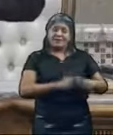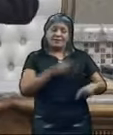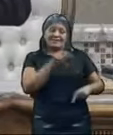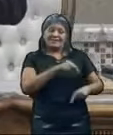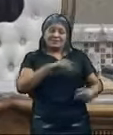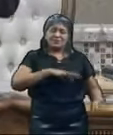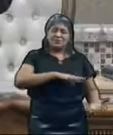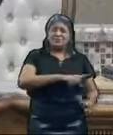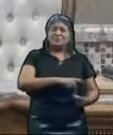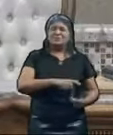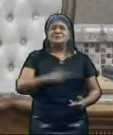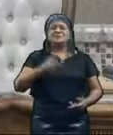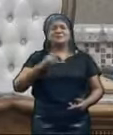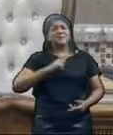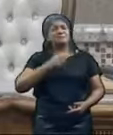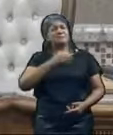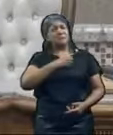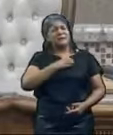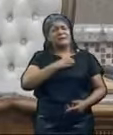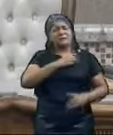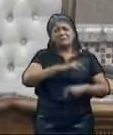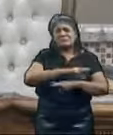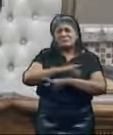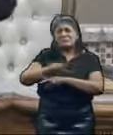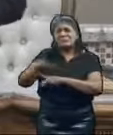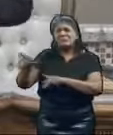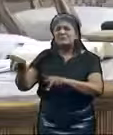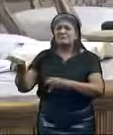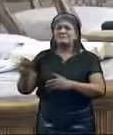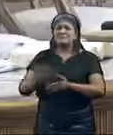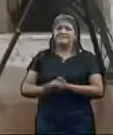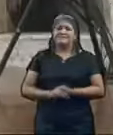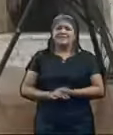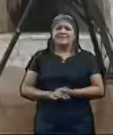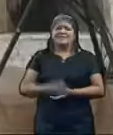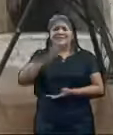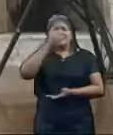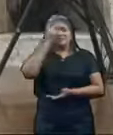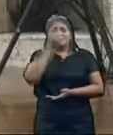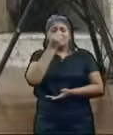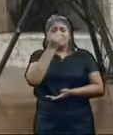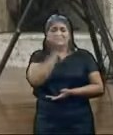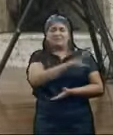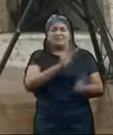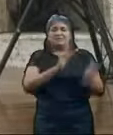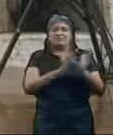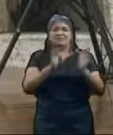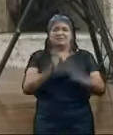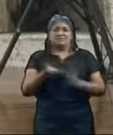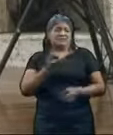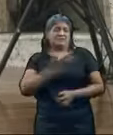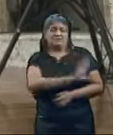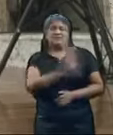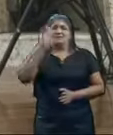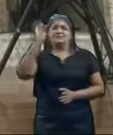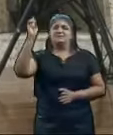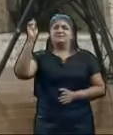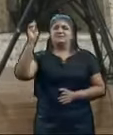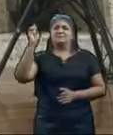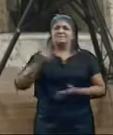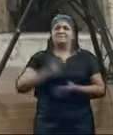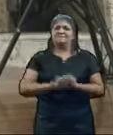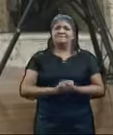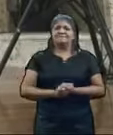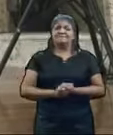tá sempre ficando a despreza o mesmo Jesus expressa as suas de Deus não valoriza de jeito nenhum o que